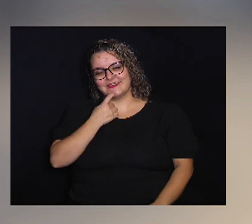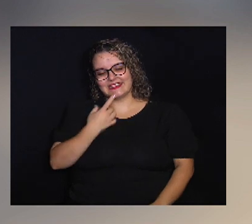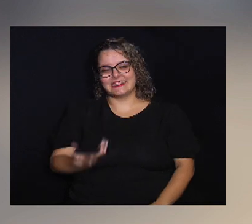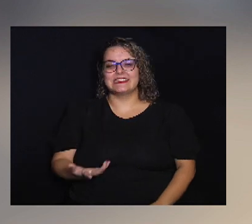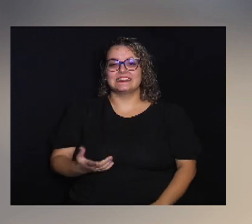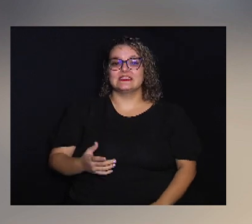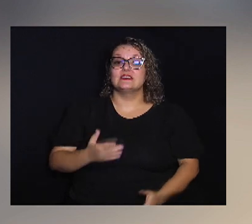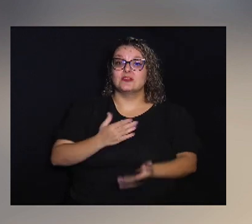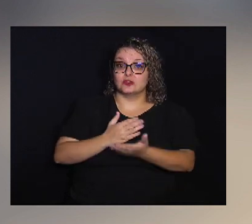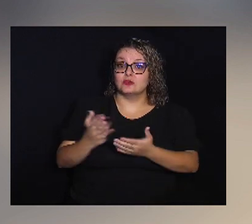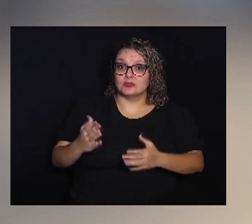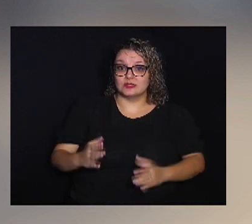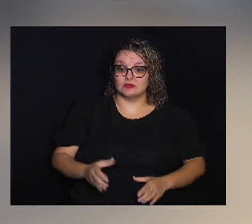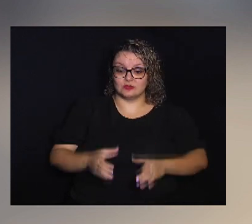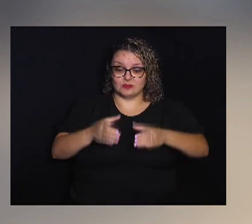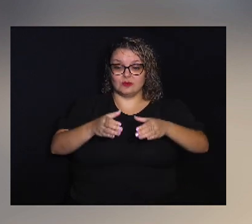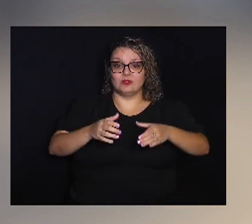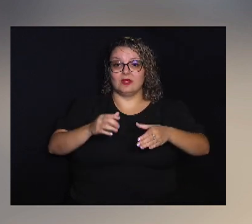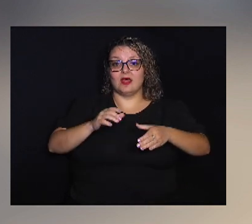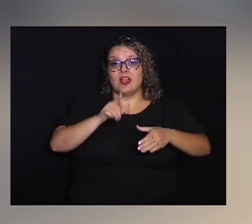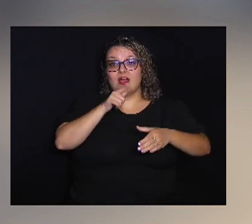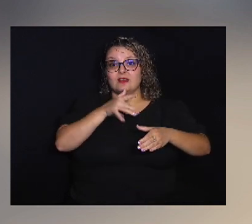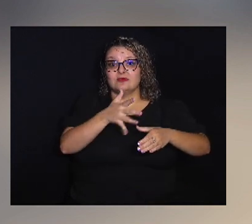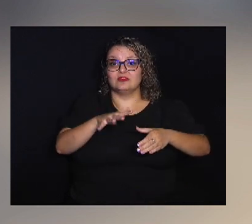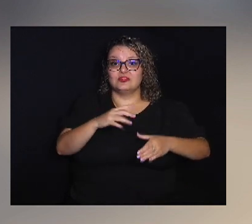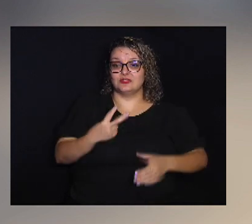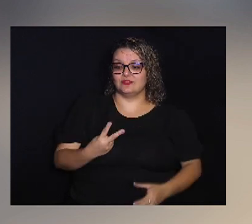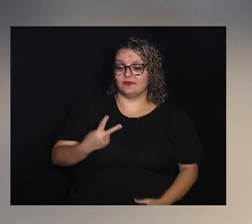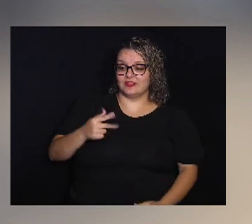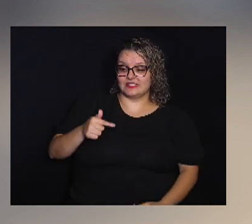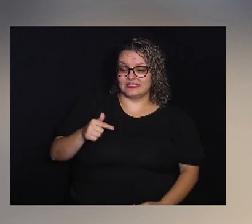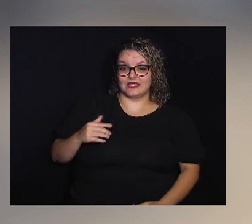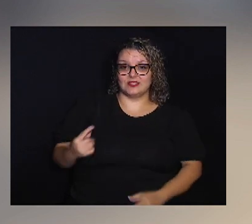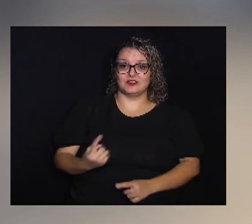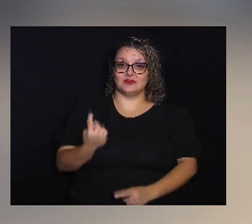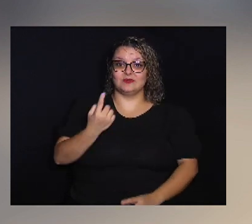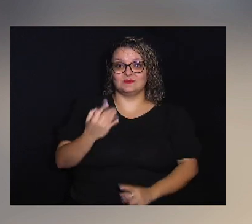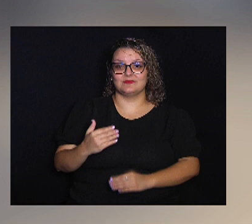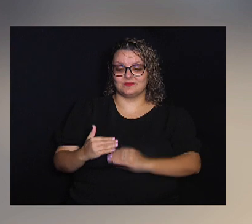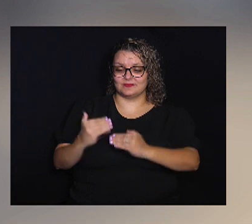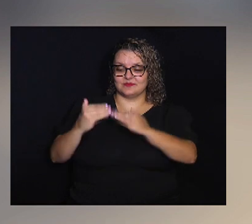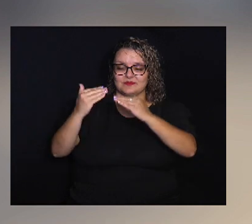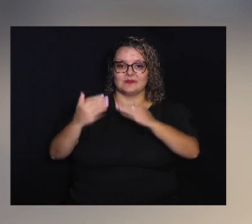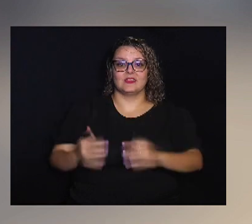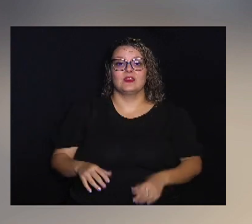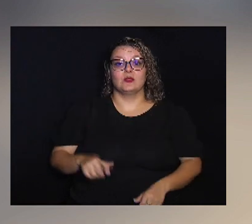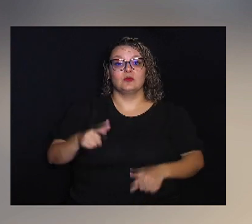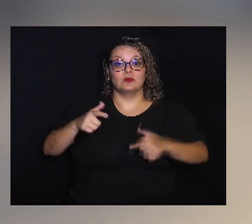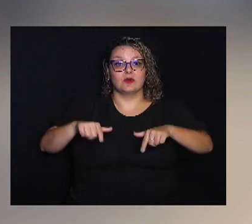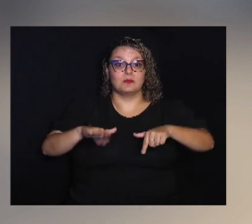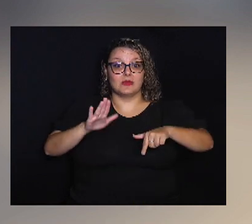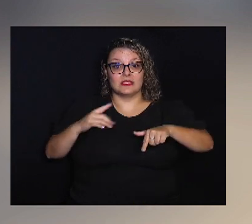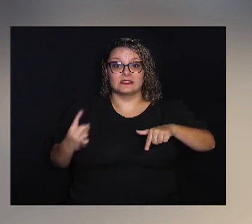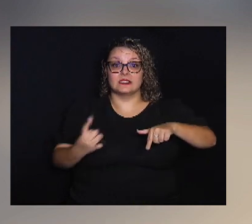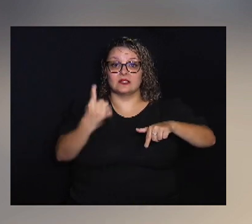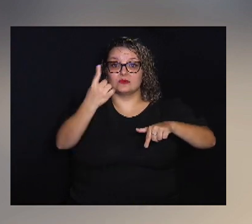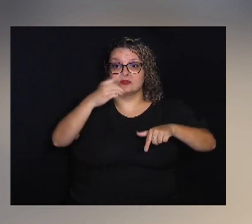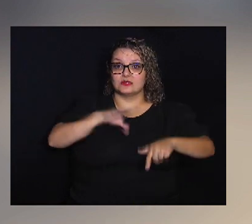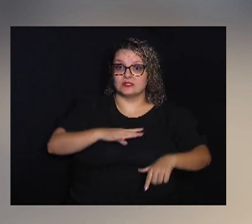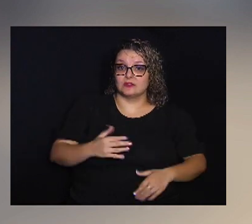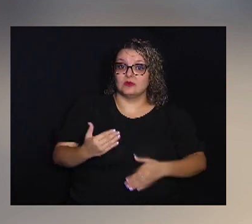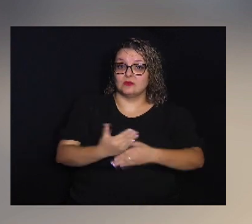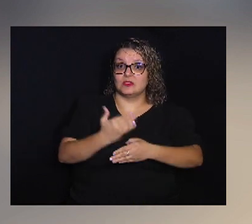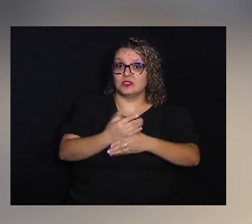inicialmente era uma caixa d'água de 27 metros de altura, construída em um dos pontos mais altos da cidade e foi erguido